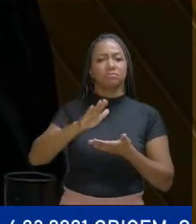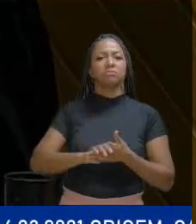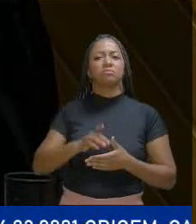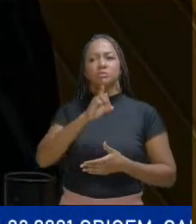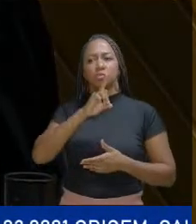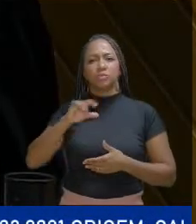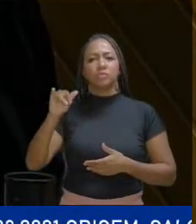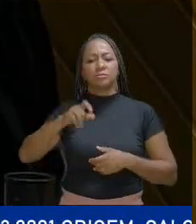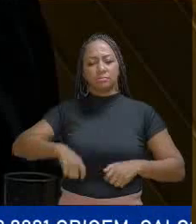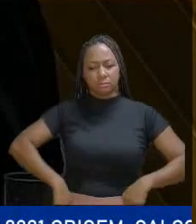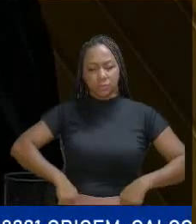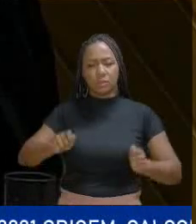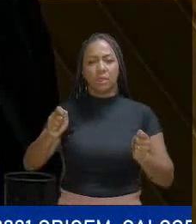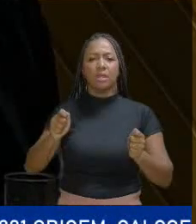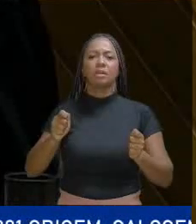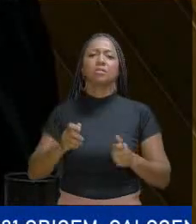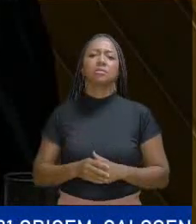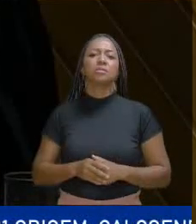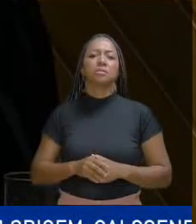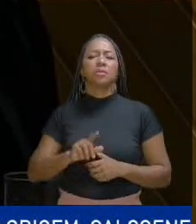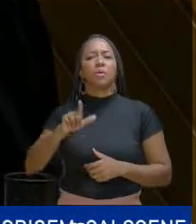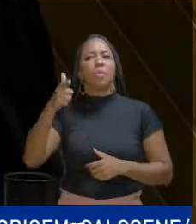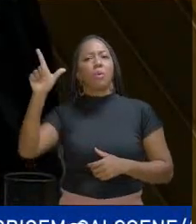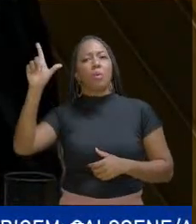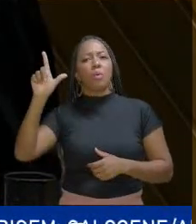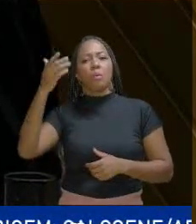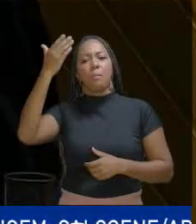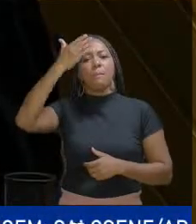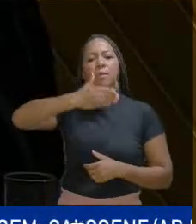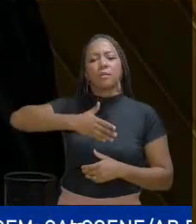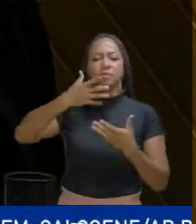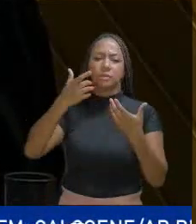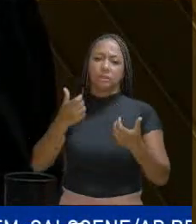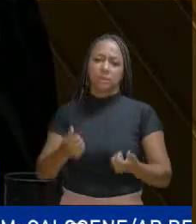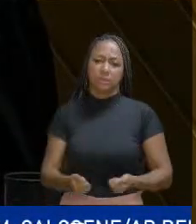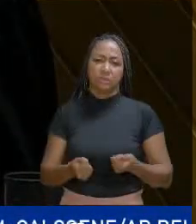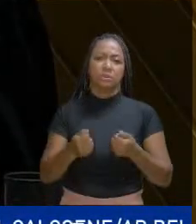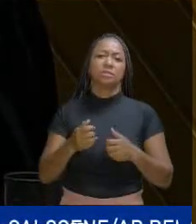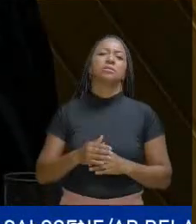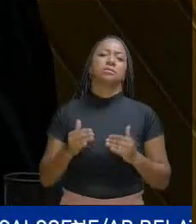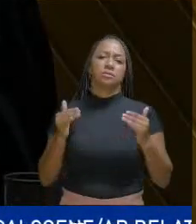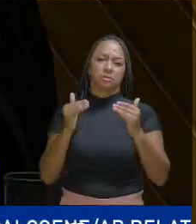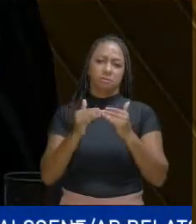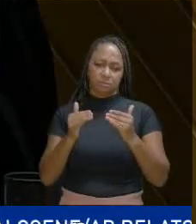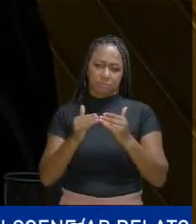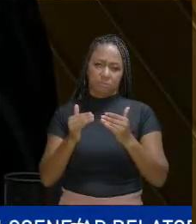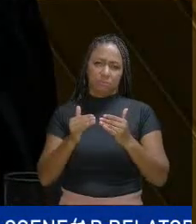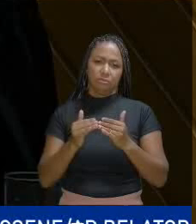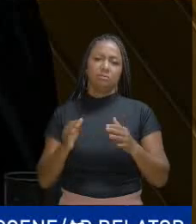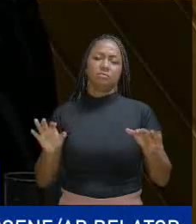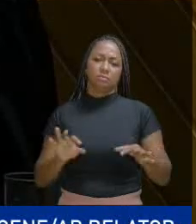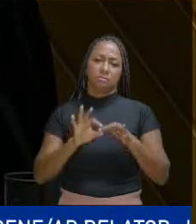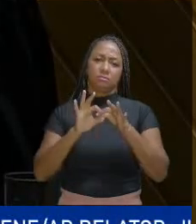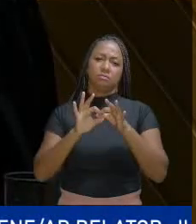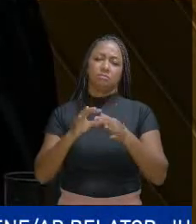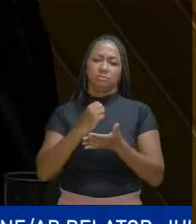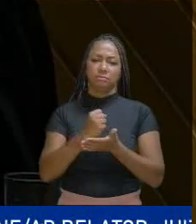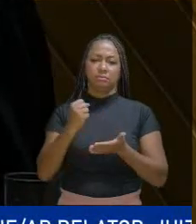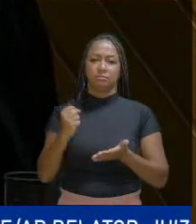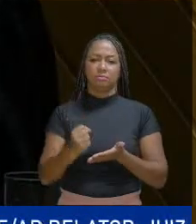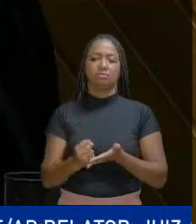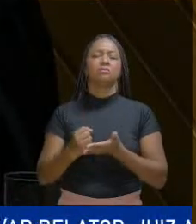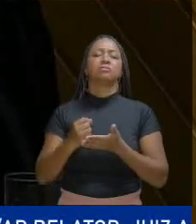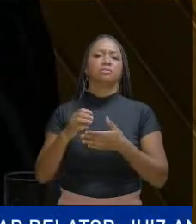da realização da despesa ou por outro meio de prova permitido, obviamente contemporâneo à contratação.